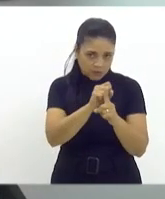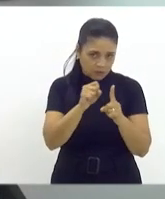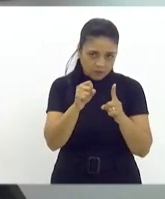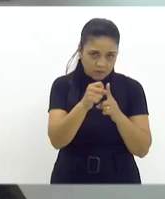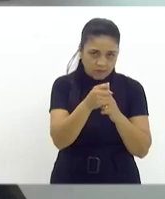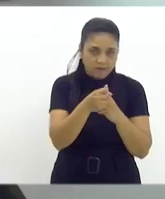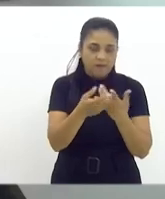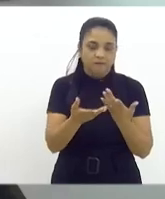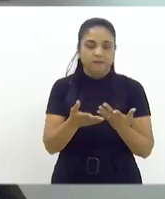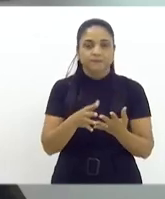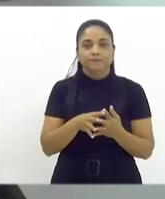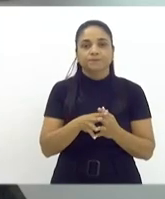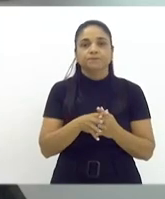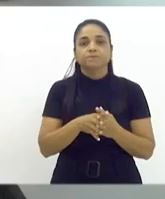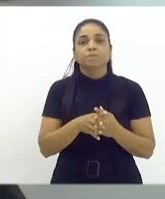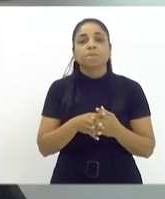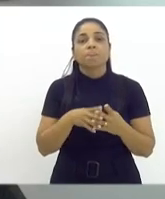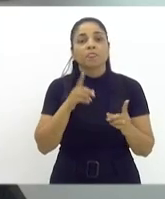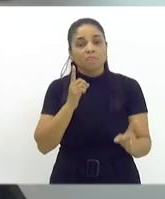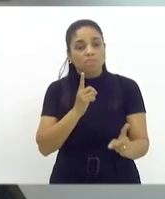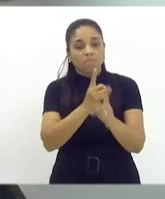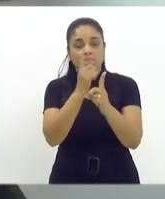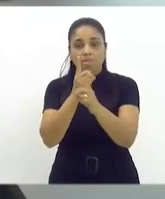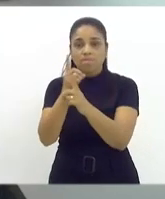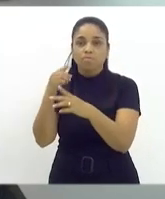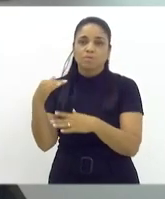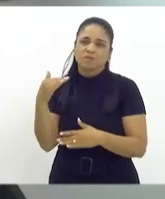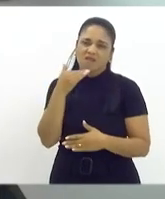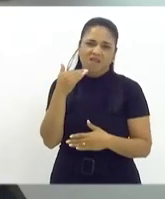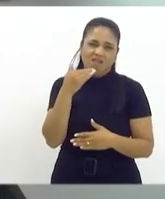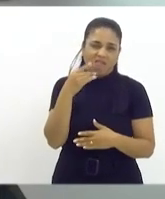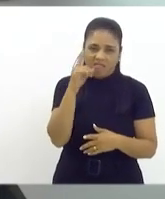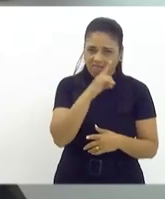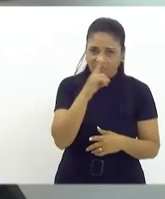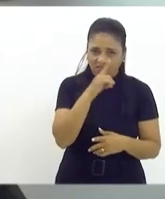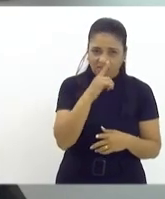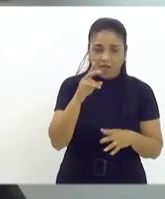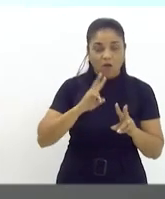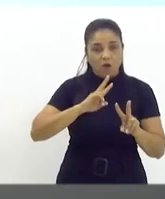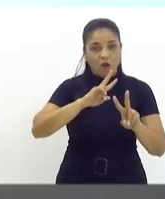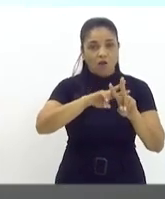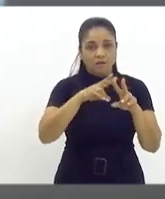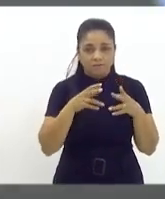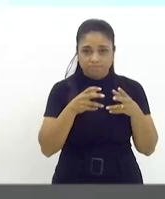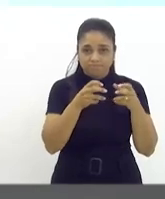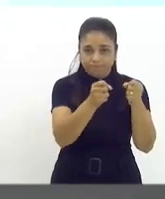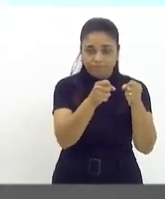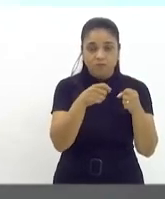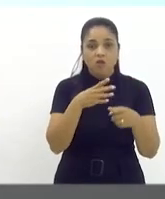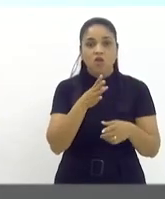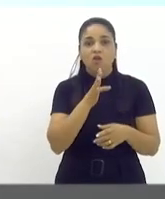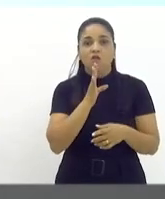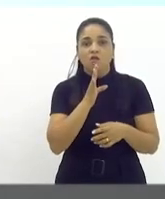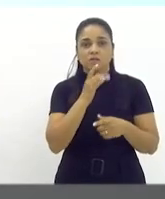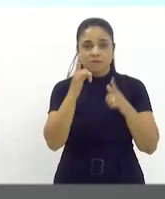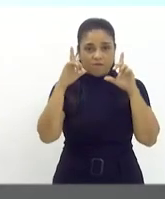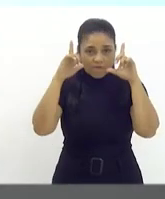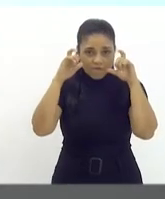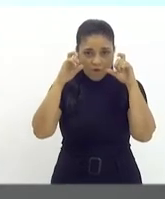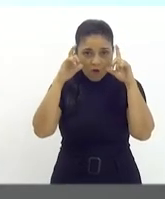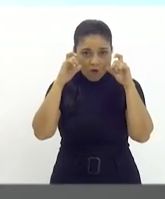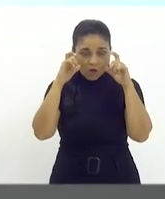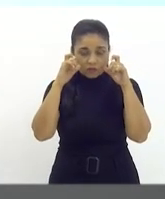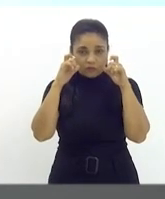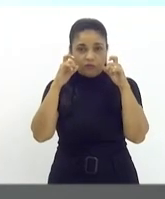e a identificação de erros decorrente de condenações por força de reconhecimento de pessoas realizada através